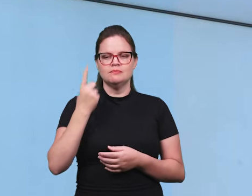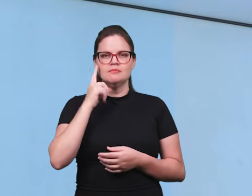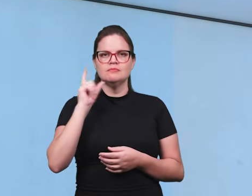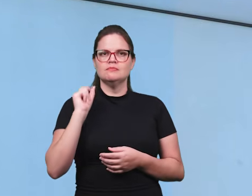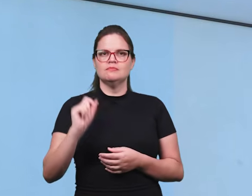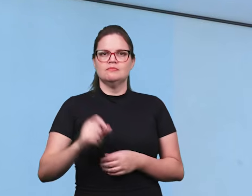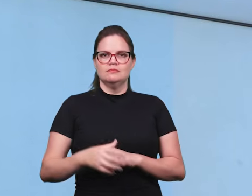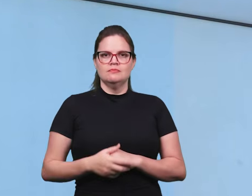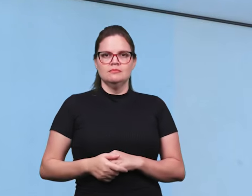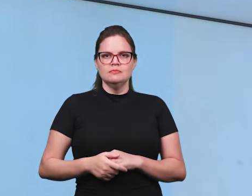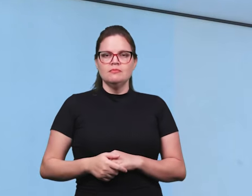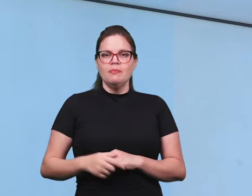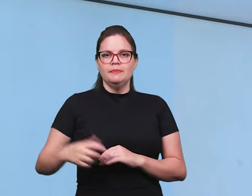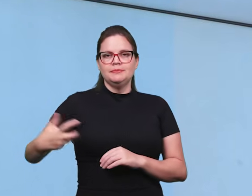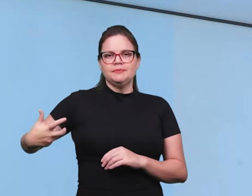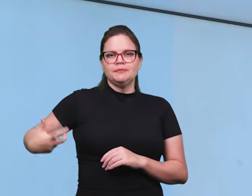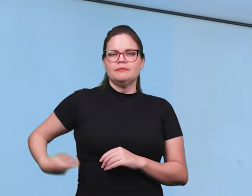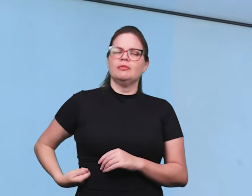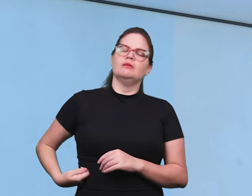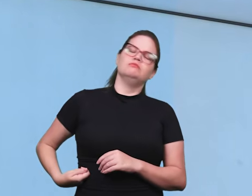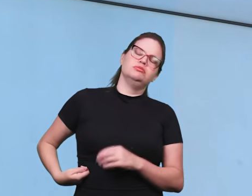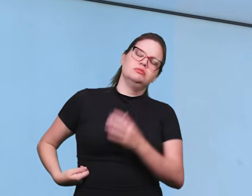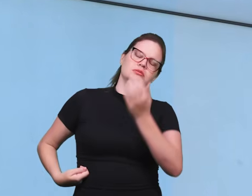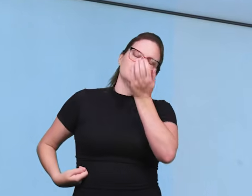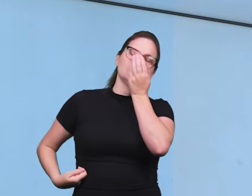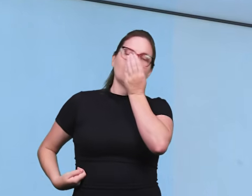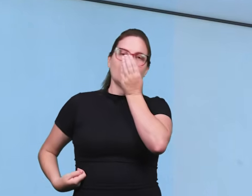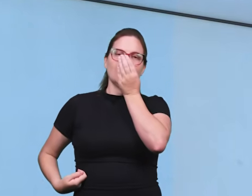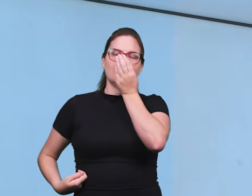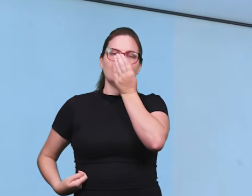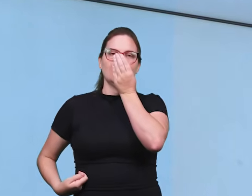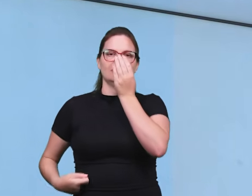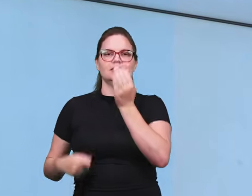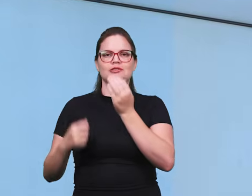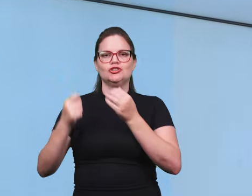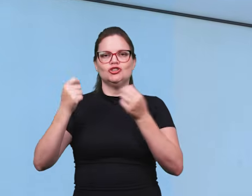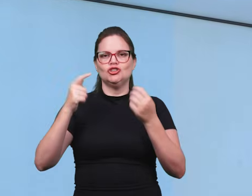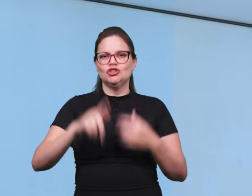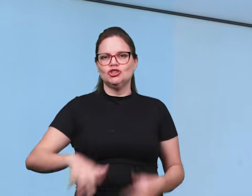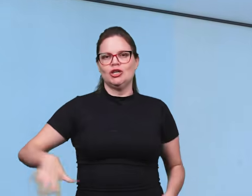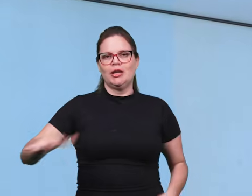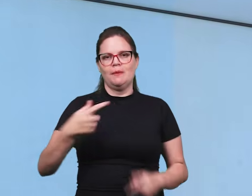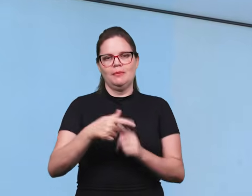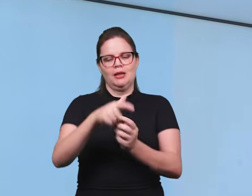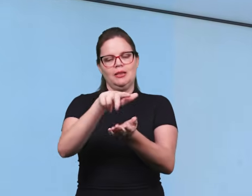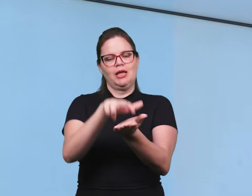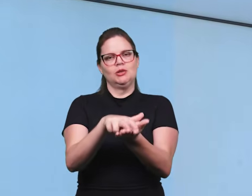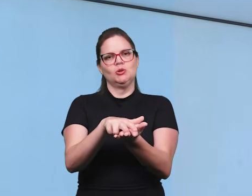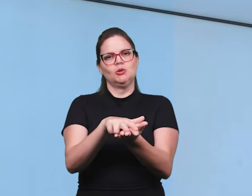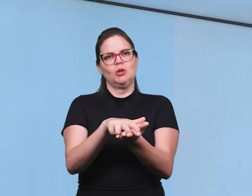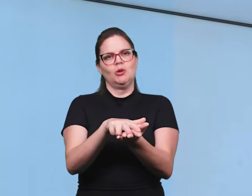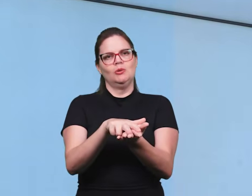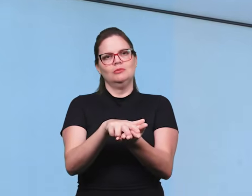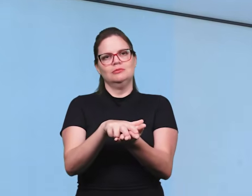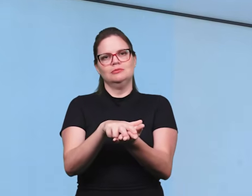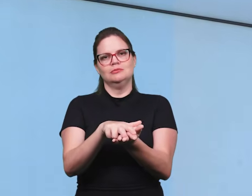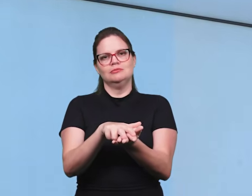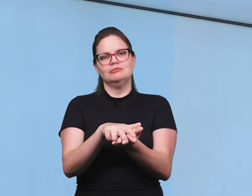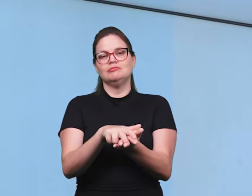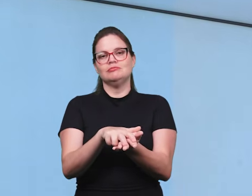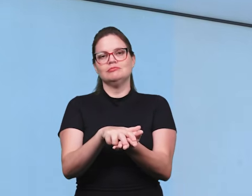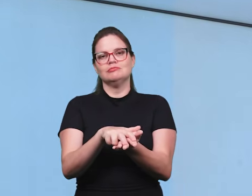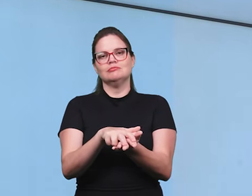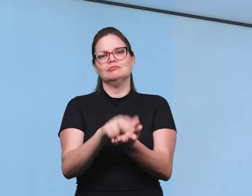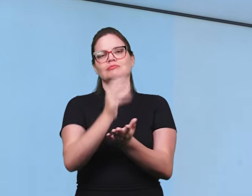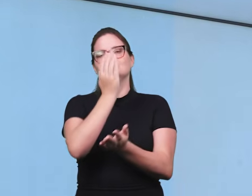tem medo, que é a anestesia geral, que é aquele momento que o paciente deitou